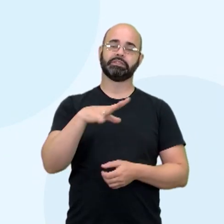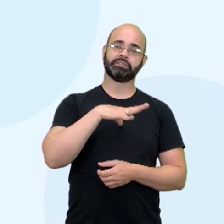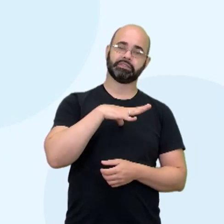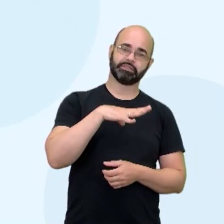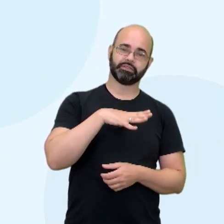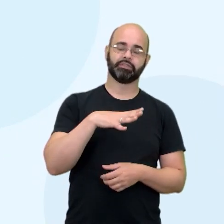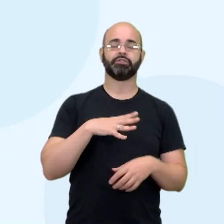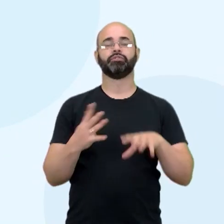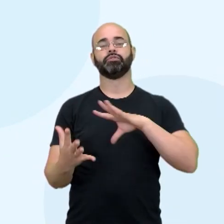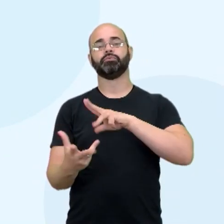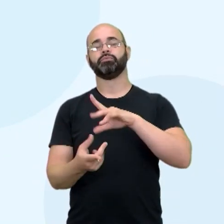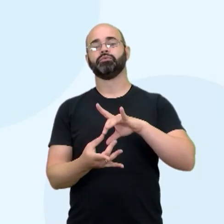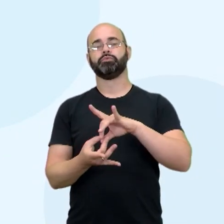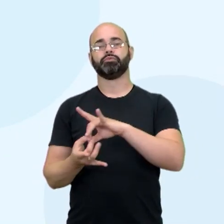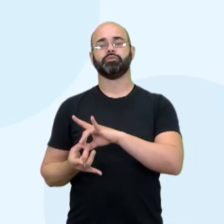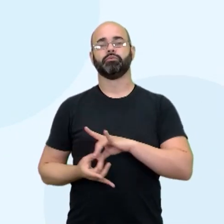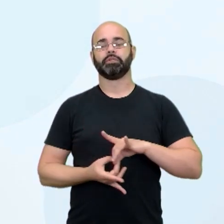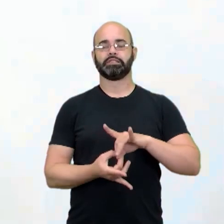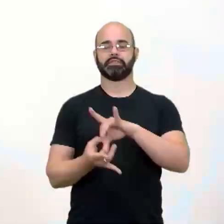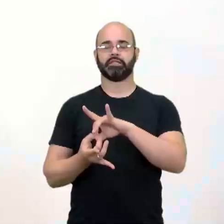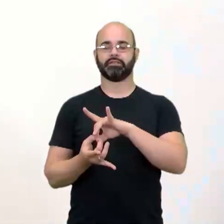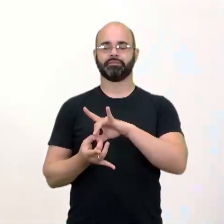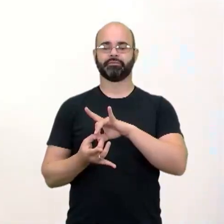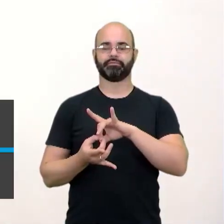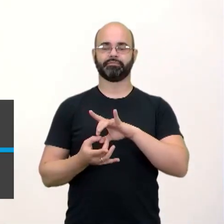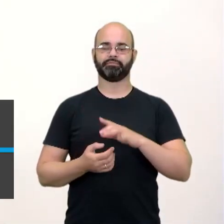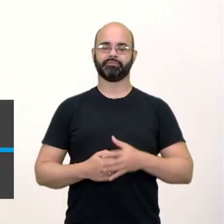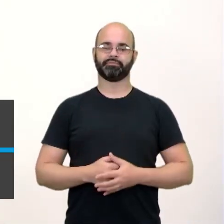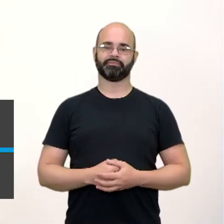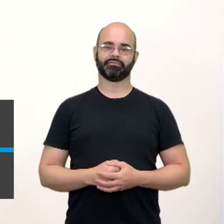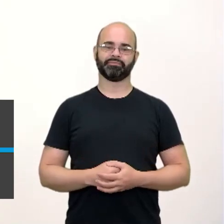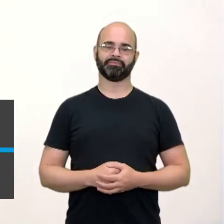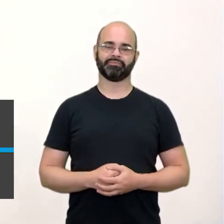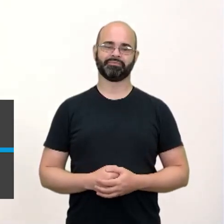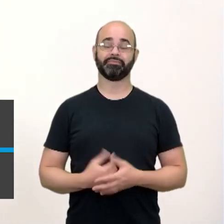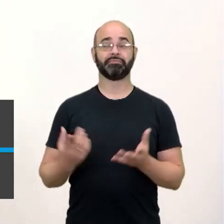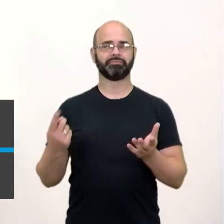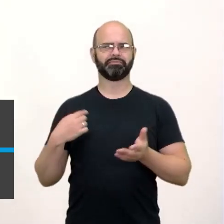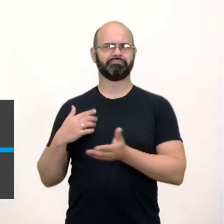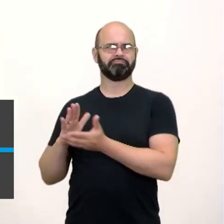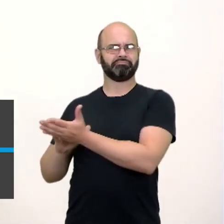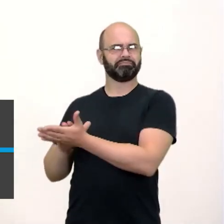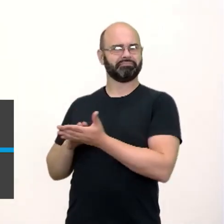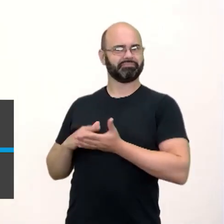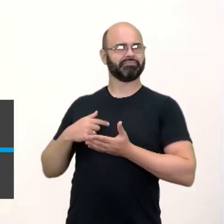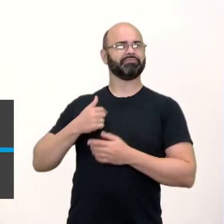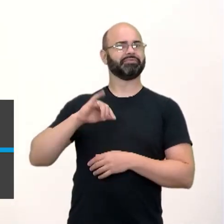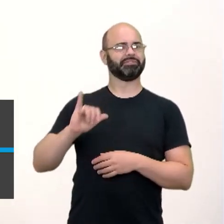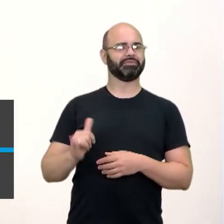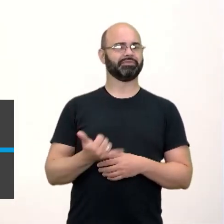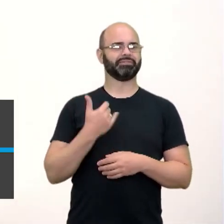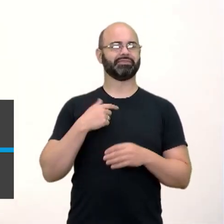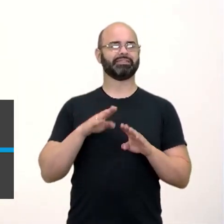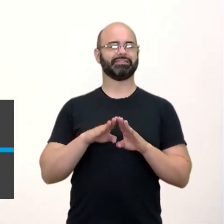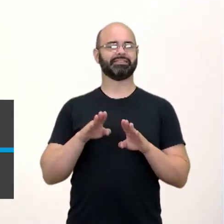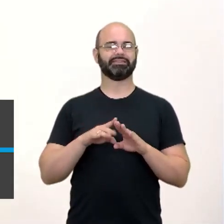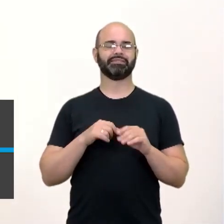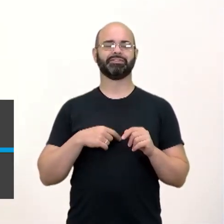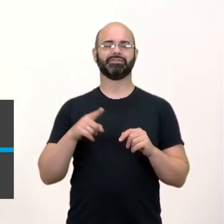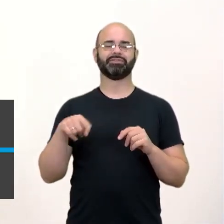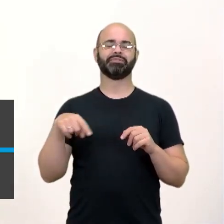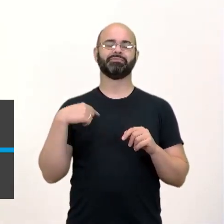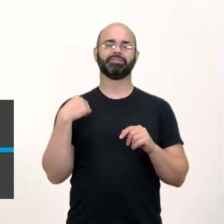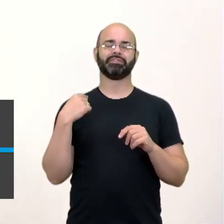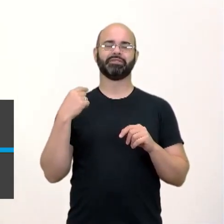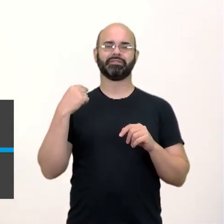mundo globalizado. Eu vou aqui também, já que eu recebi um elogio de improviso, vou fazer também aqui uma